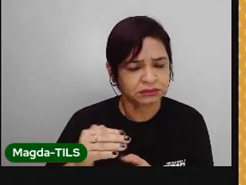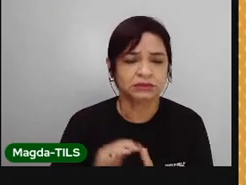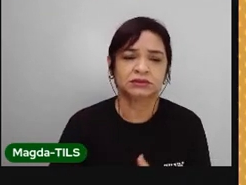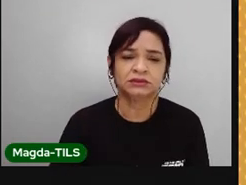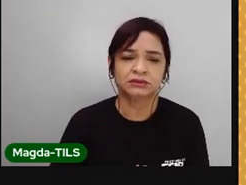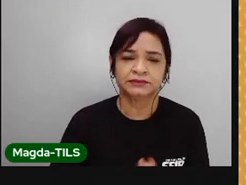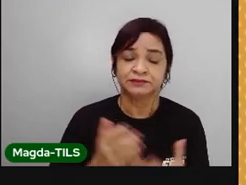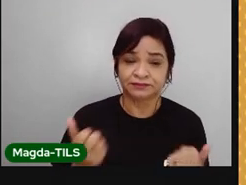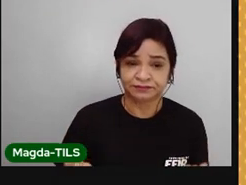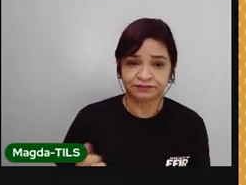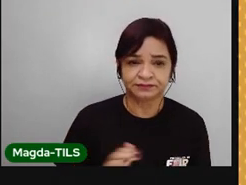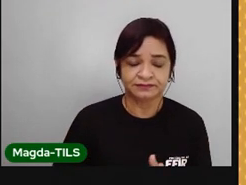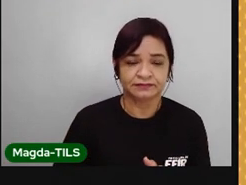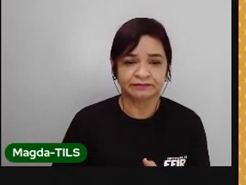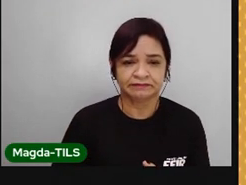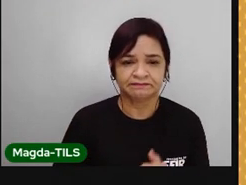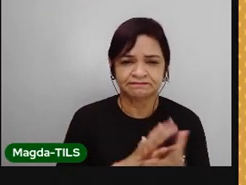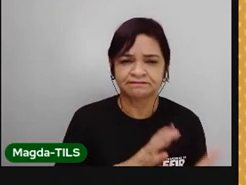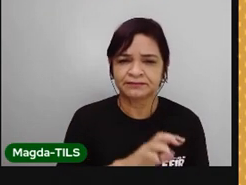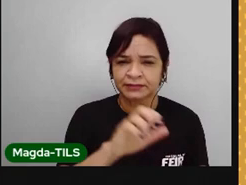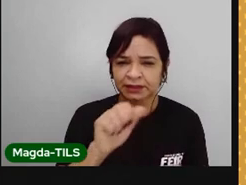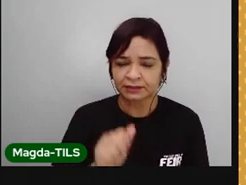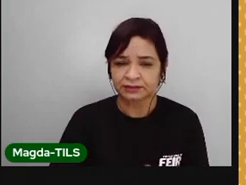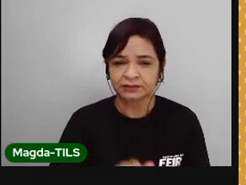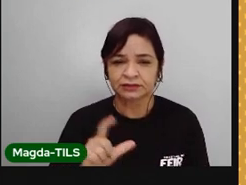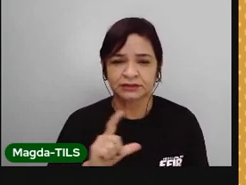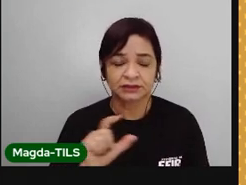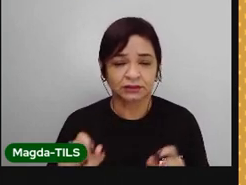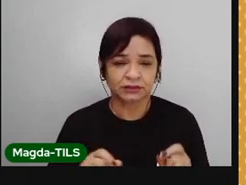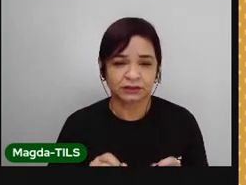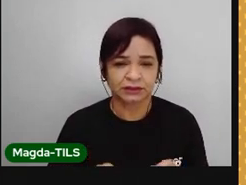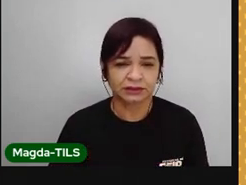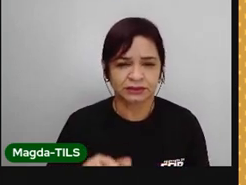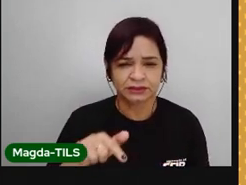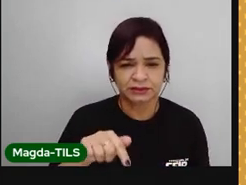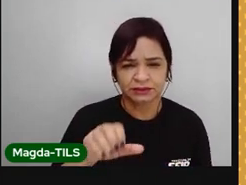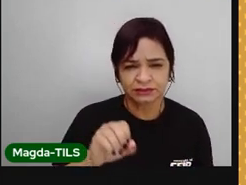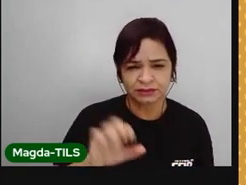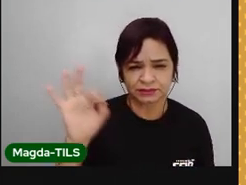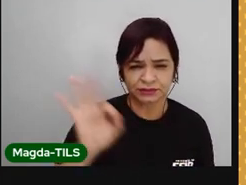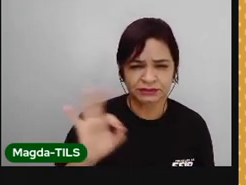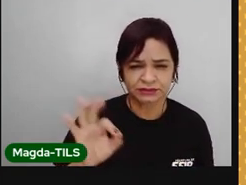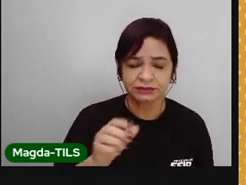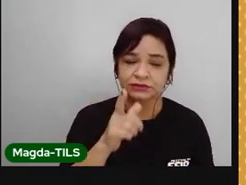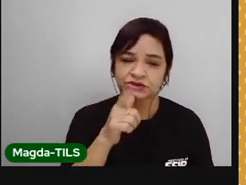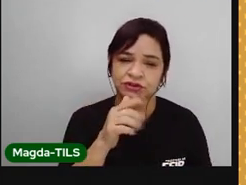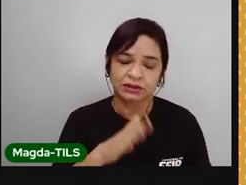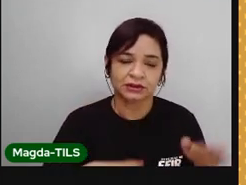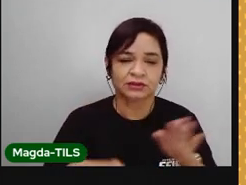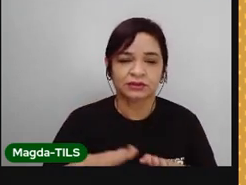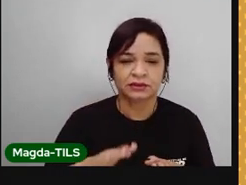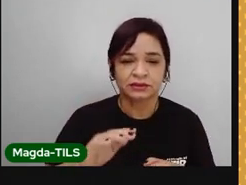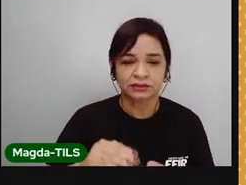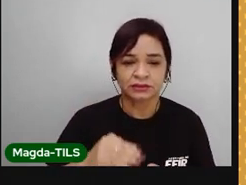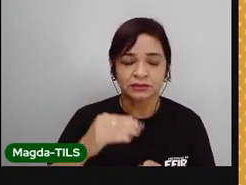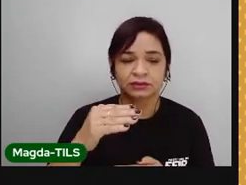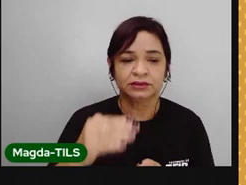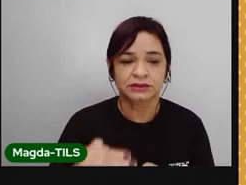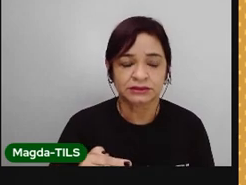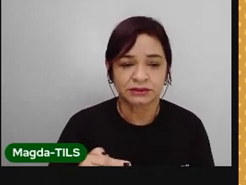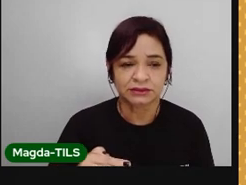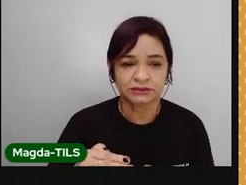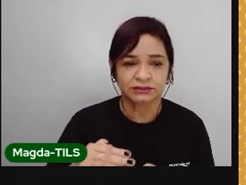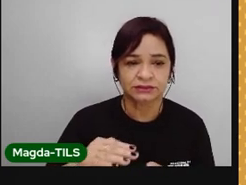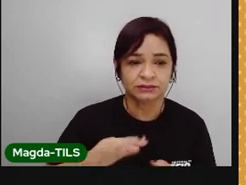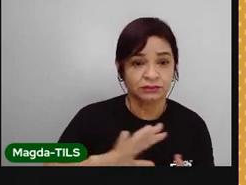Então, vamos lá. O nosso planeta, ele é composto por 70% de água, em média, e o restante